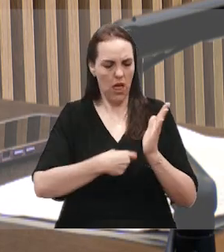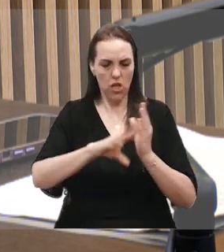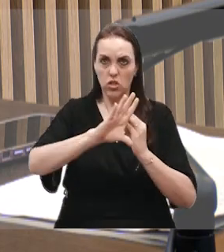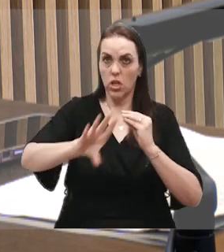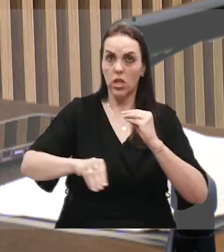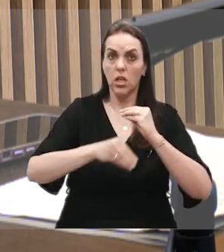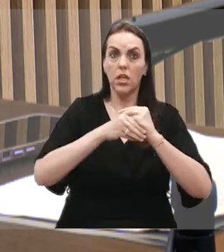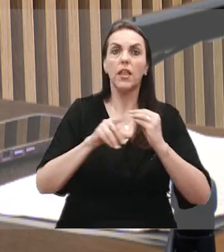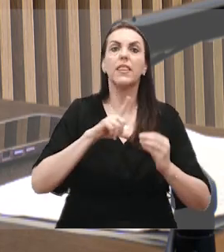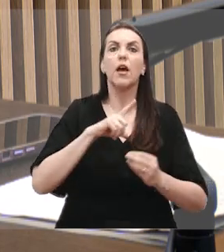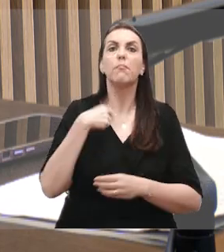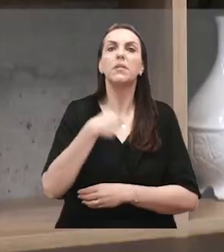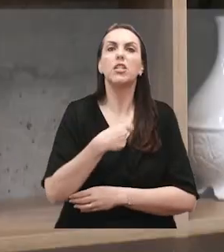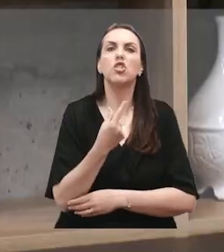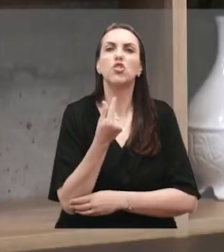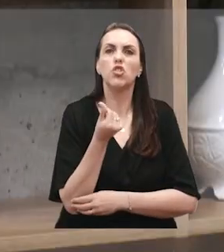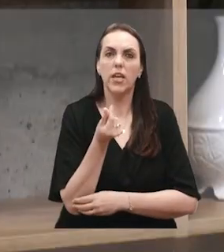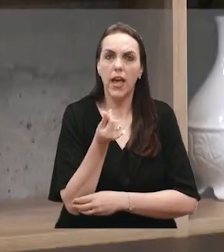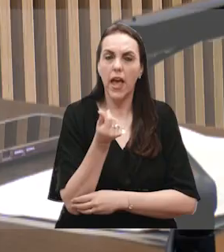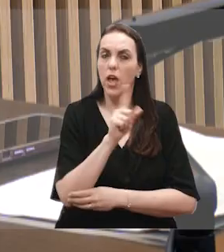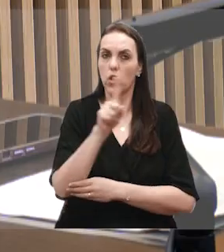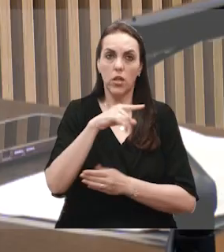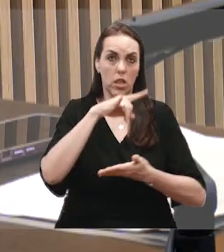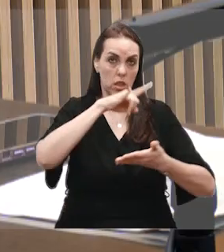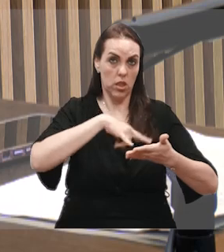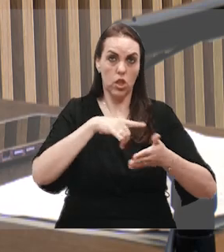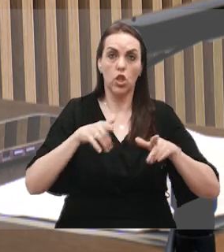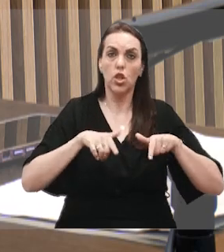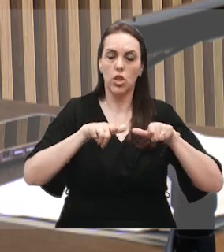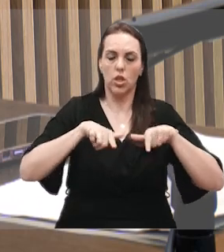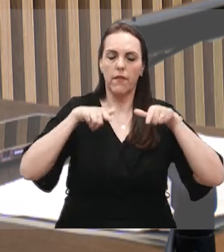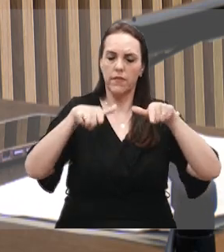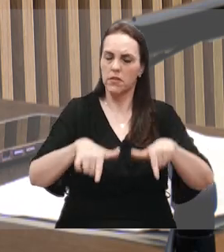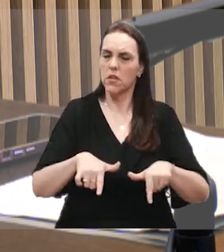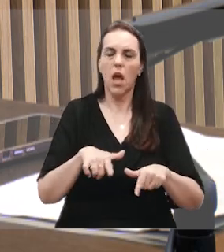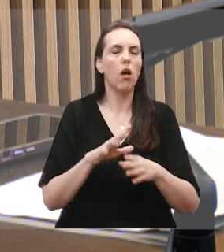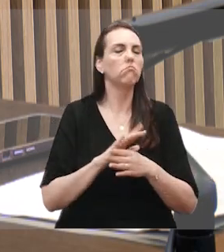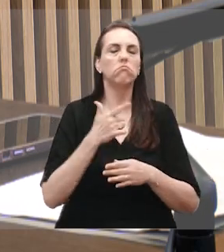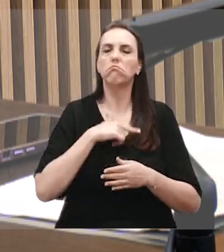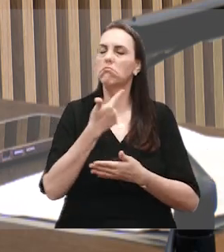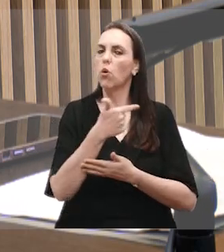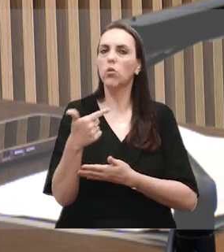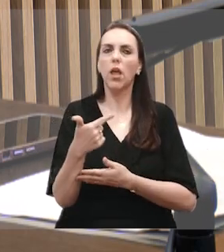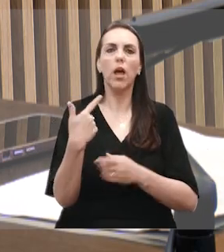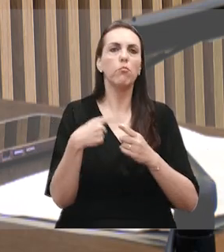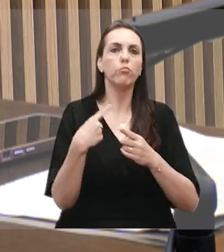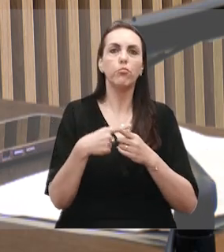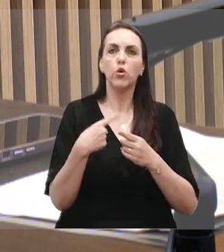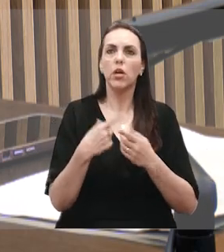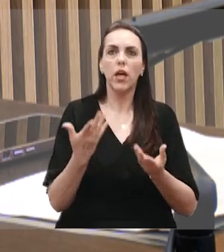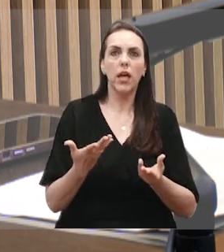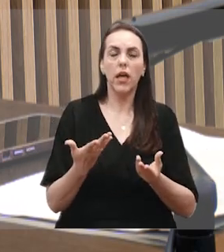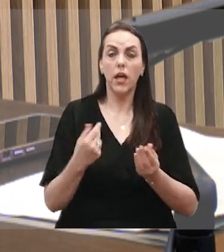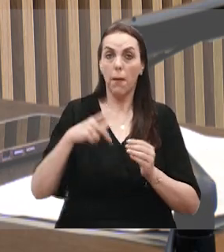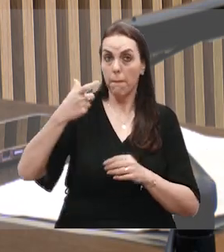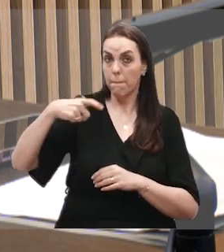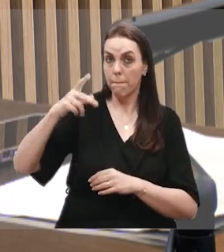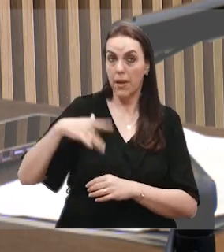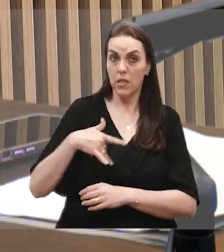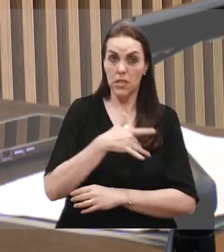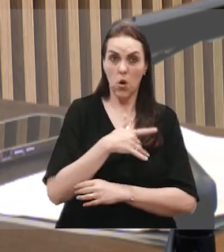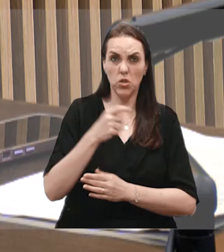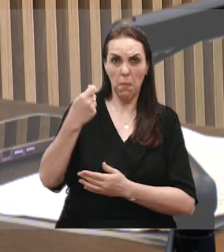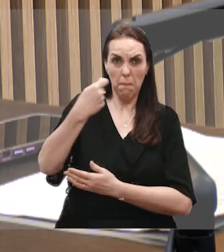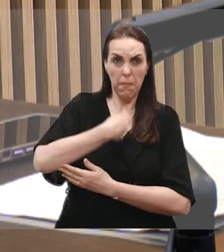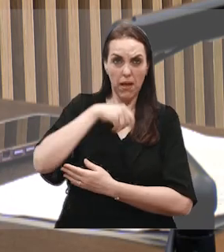em dinheiro, não te damos nota fiscal, nem recibo deste valor, porque o plano nos paga muito